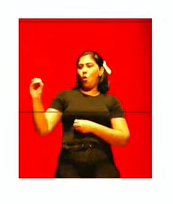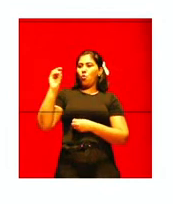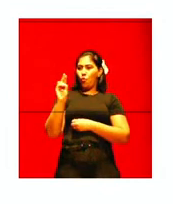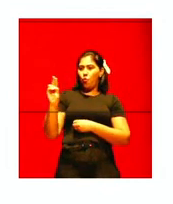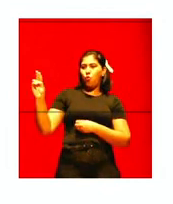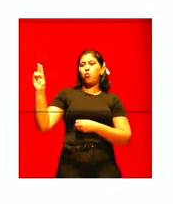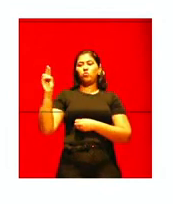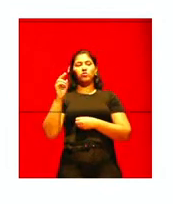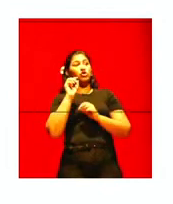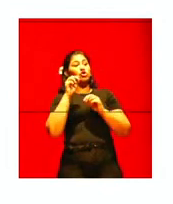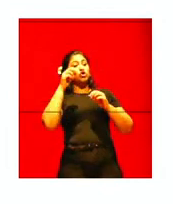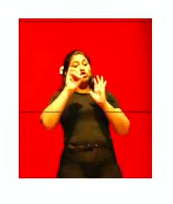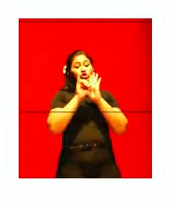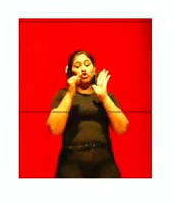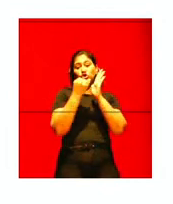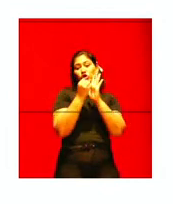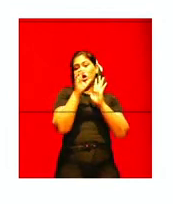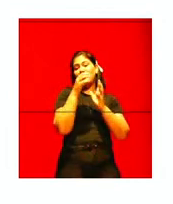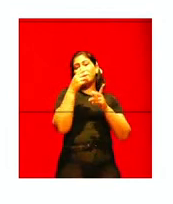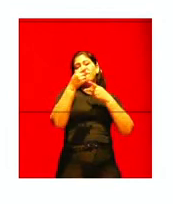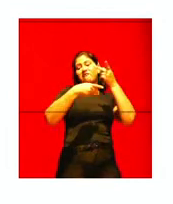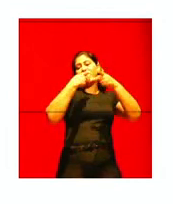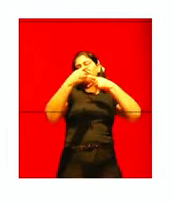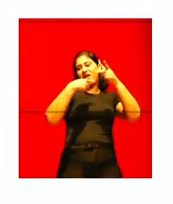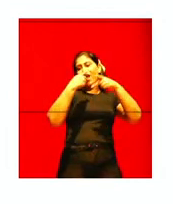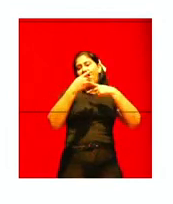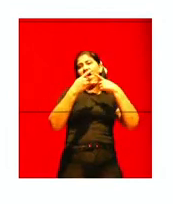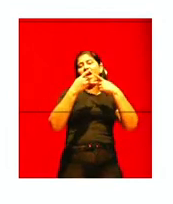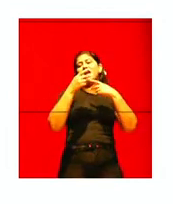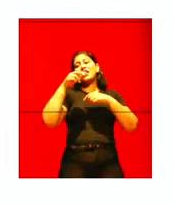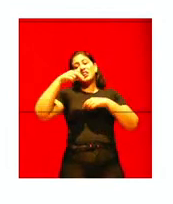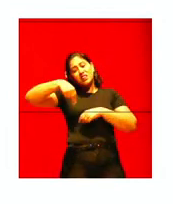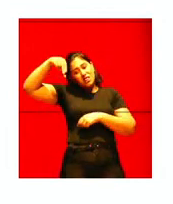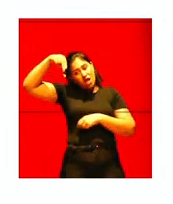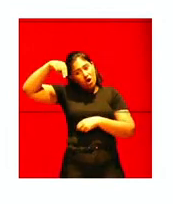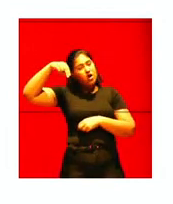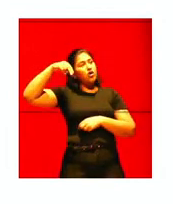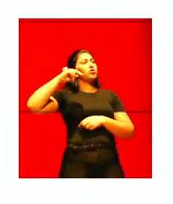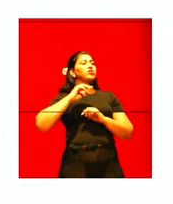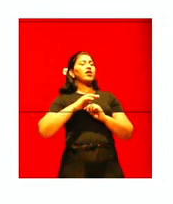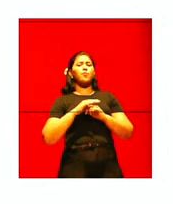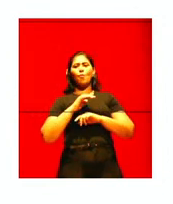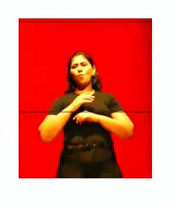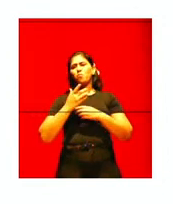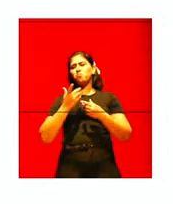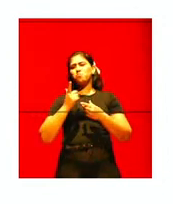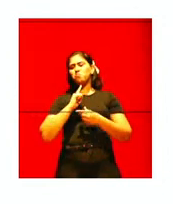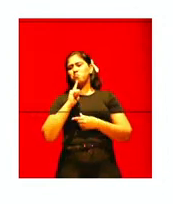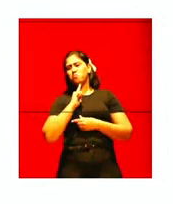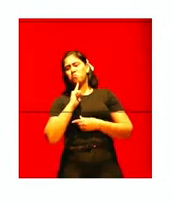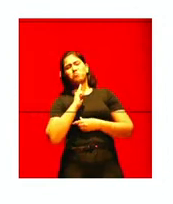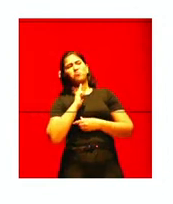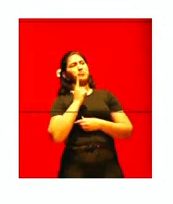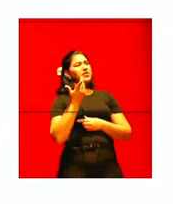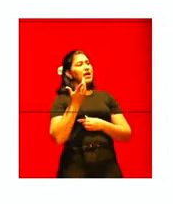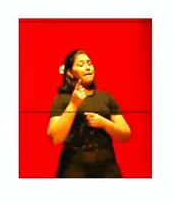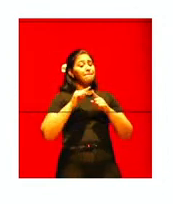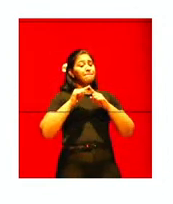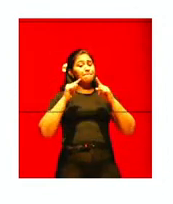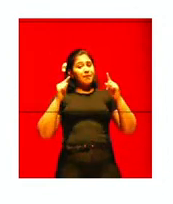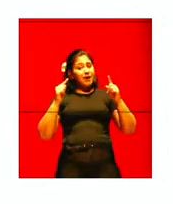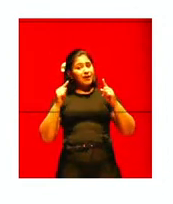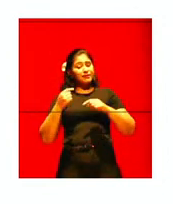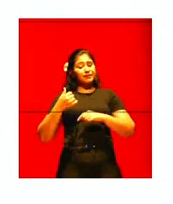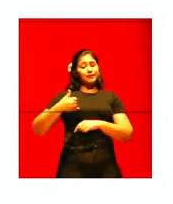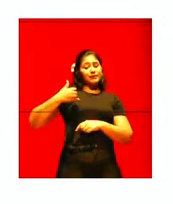para o norte, juntos formamos esse assombro de misérias e grandezas, Brasil, nome de vegetal, Mário de